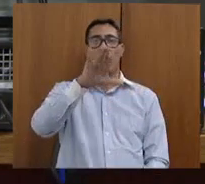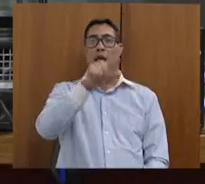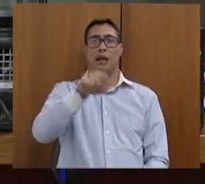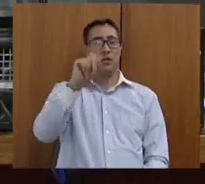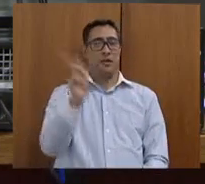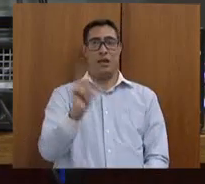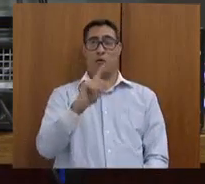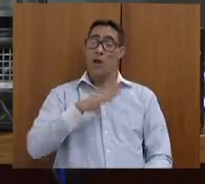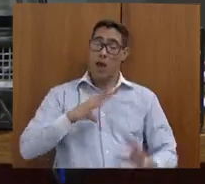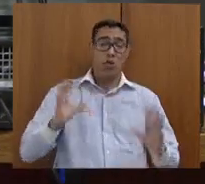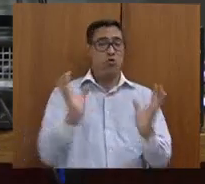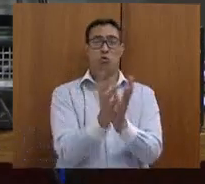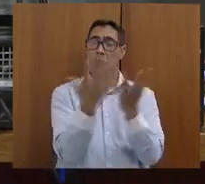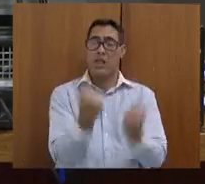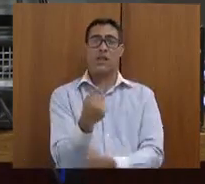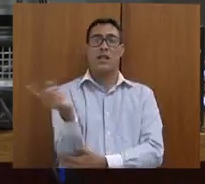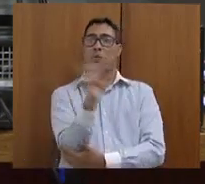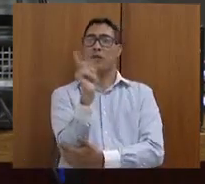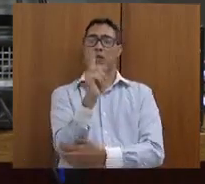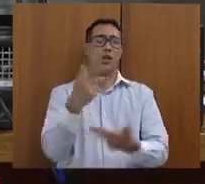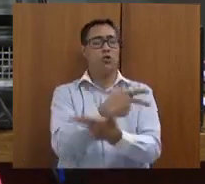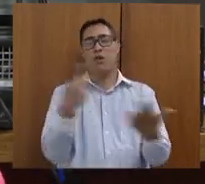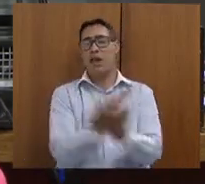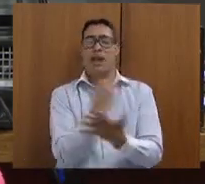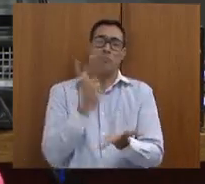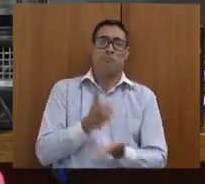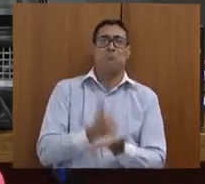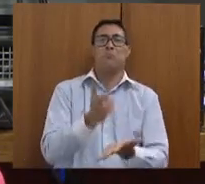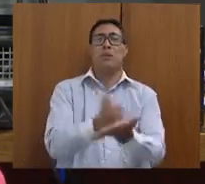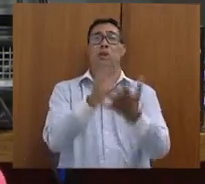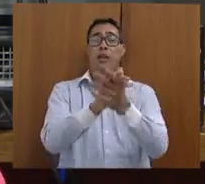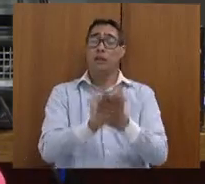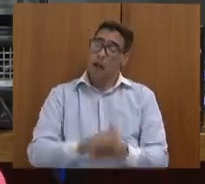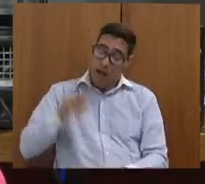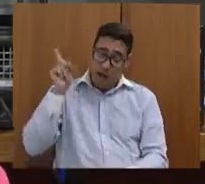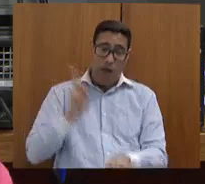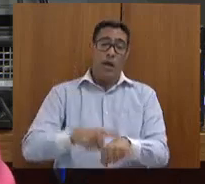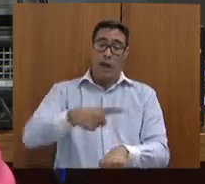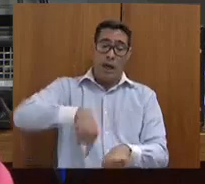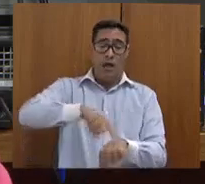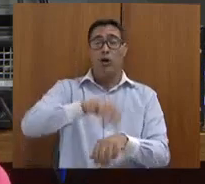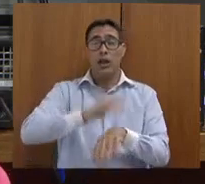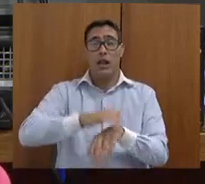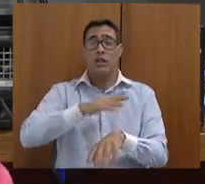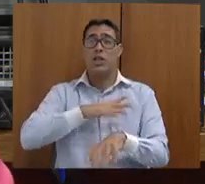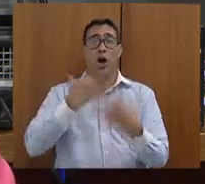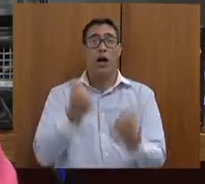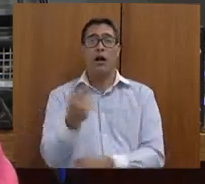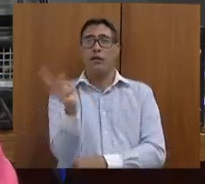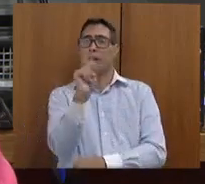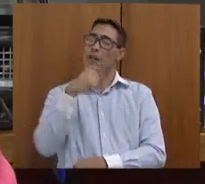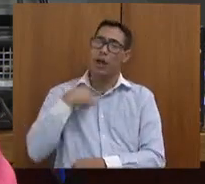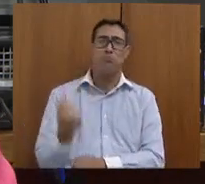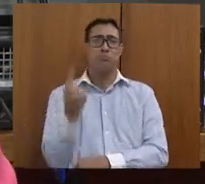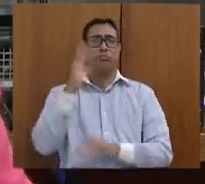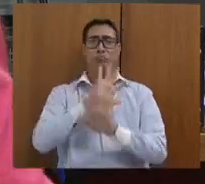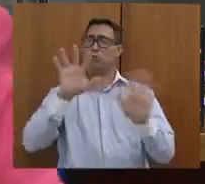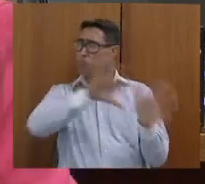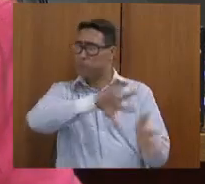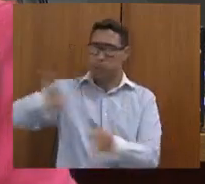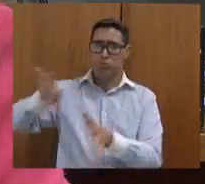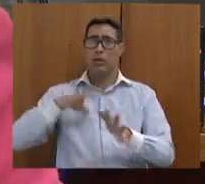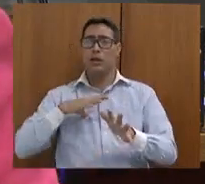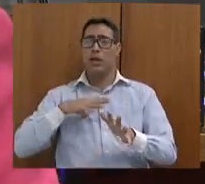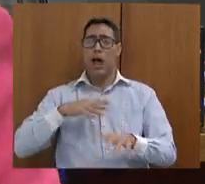aceita mais que o inaceitável aconteça é hora da gente não aceitar mais o absurdo e é hora da gente se posicionar